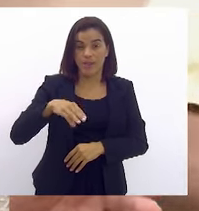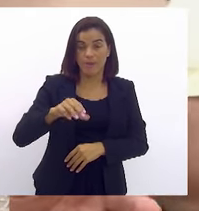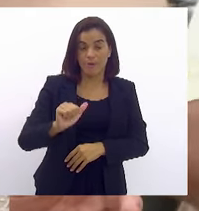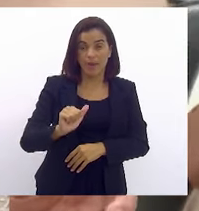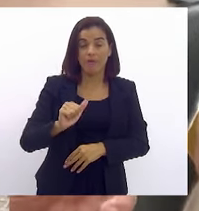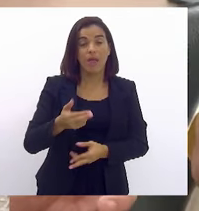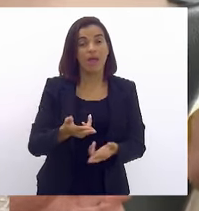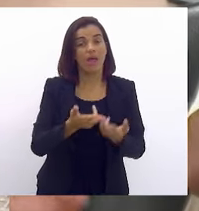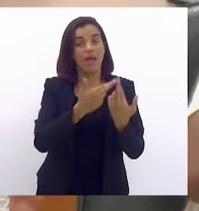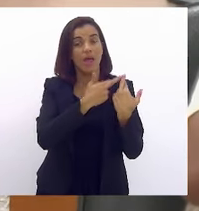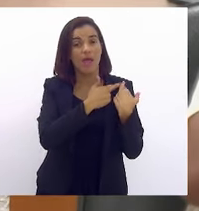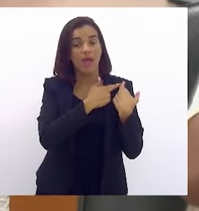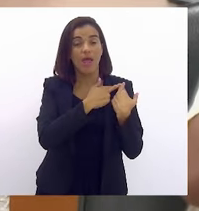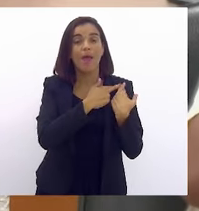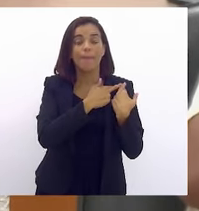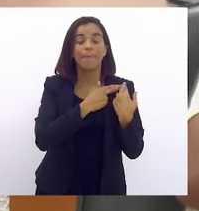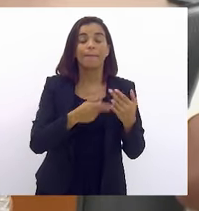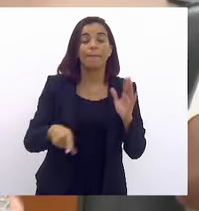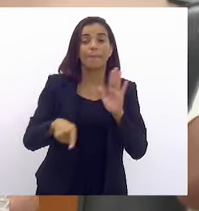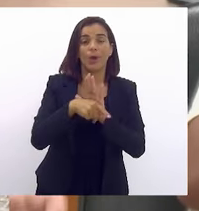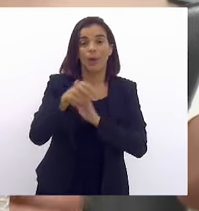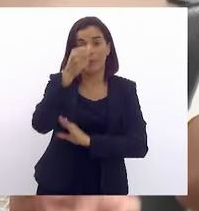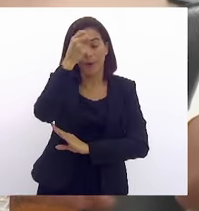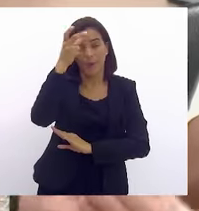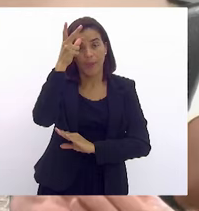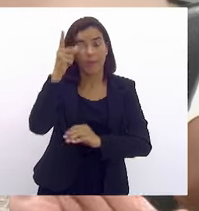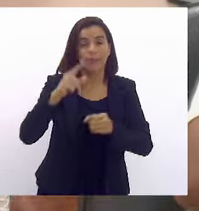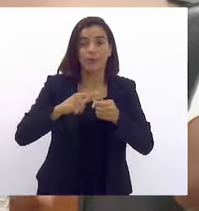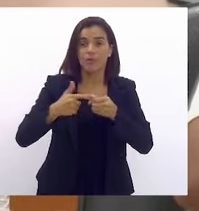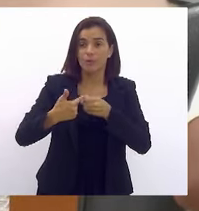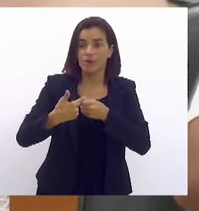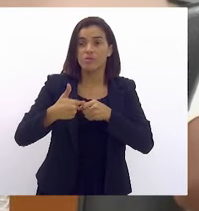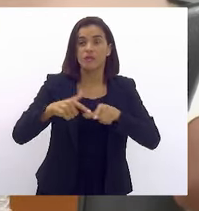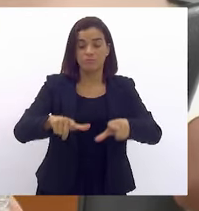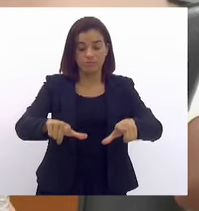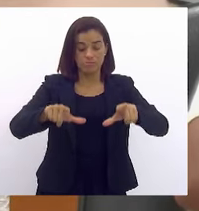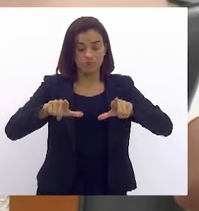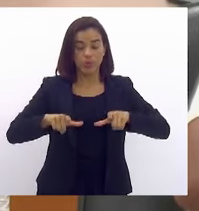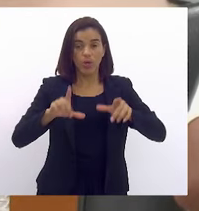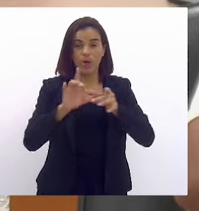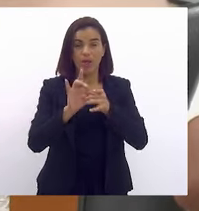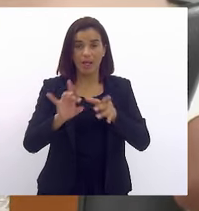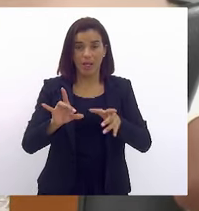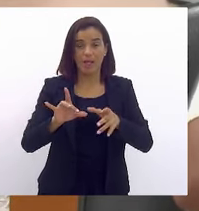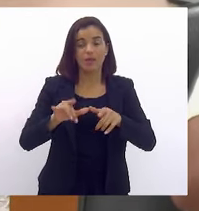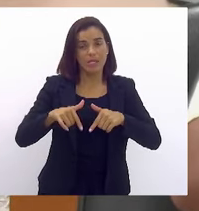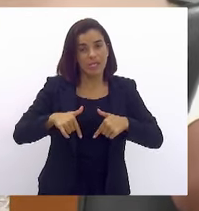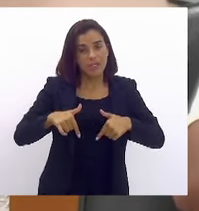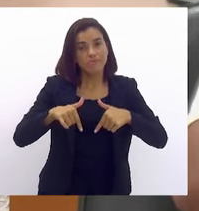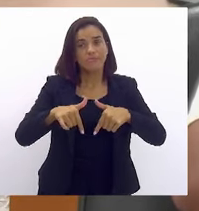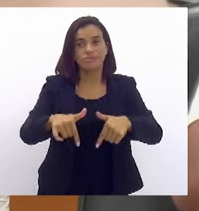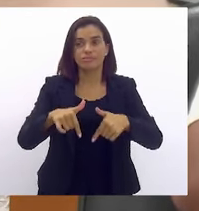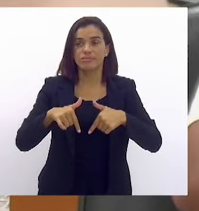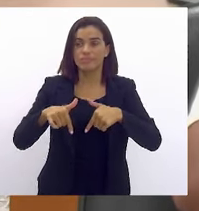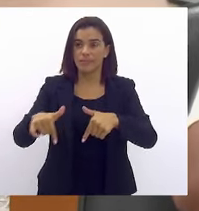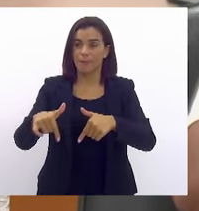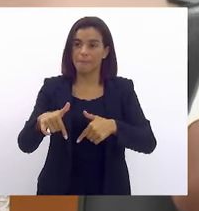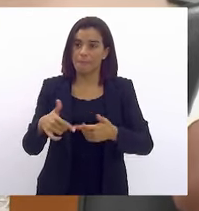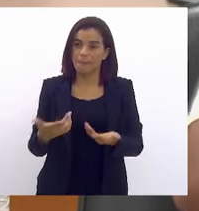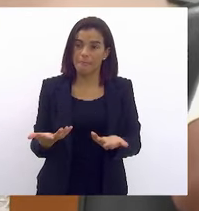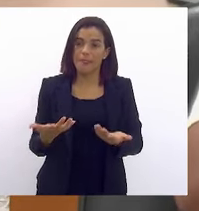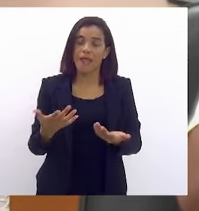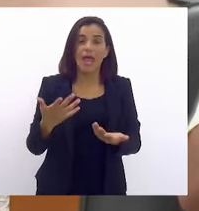competência do próprio município. Então, é o município licenciando e fiscalizando o próprio município, o que é uma coisa